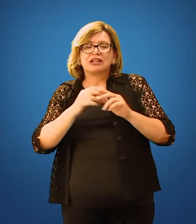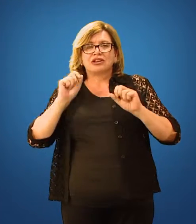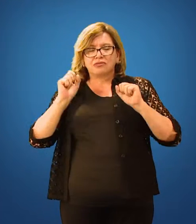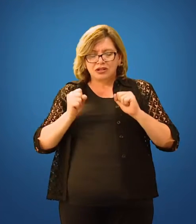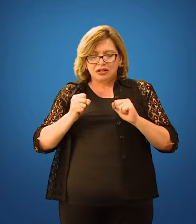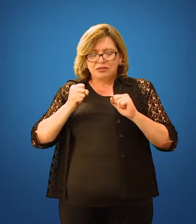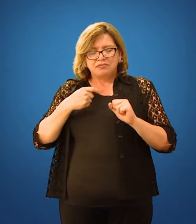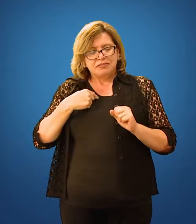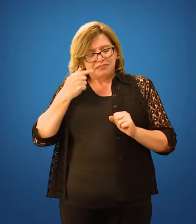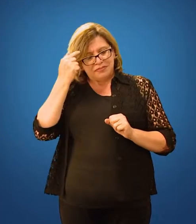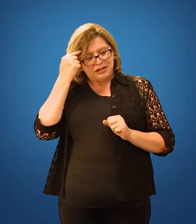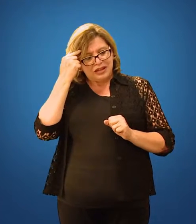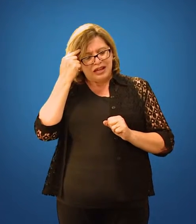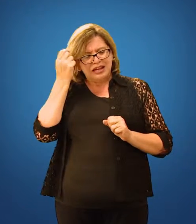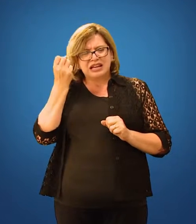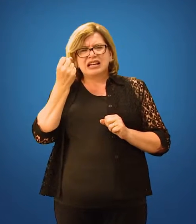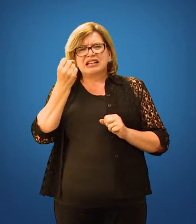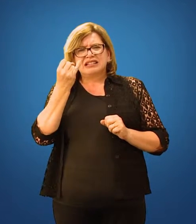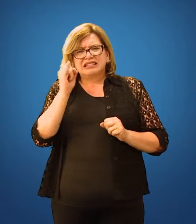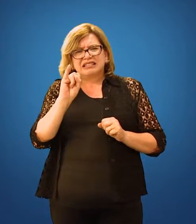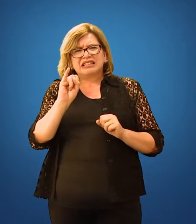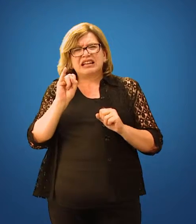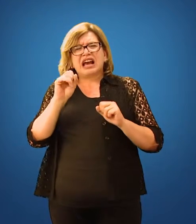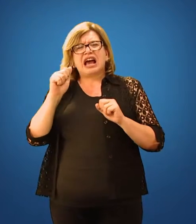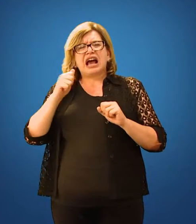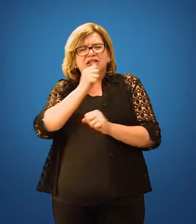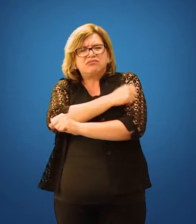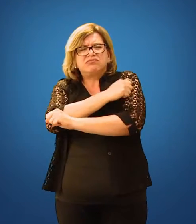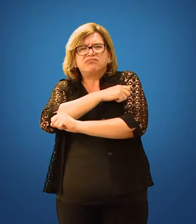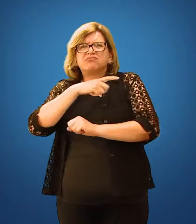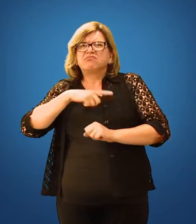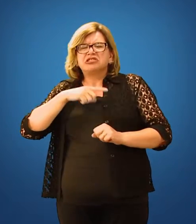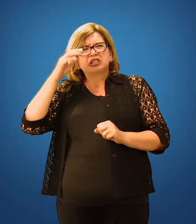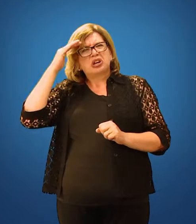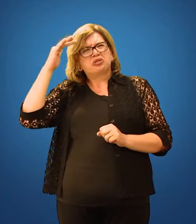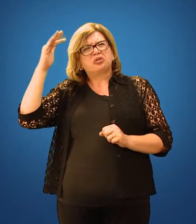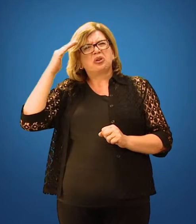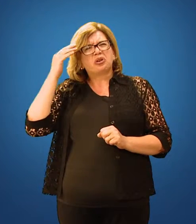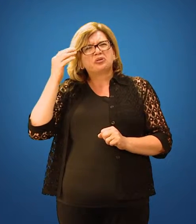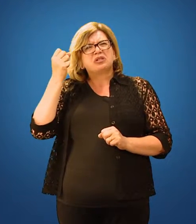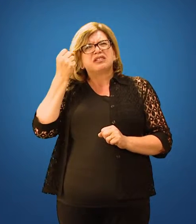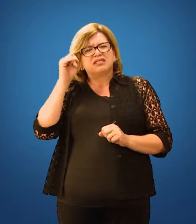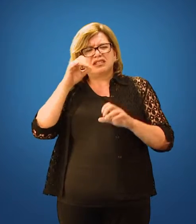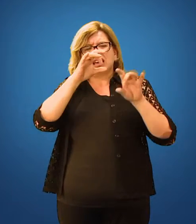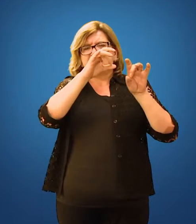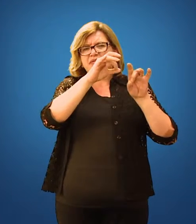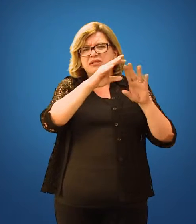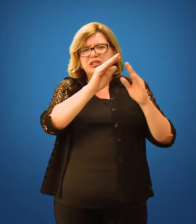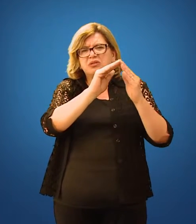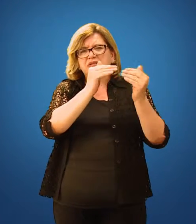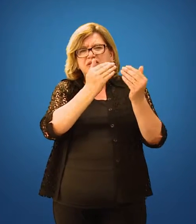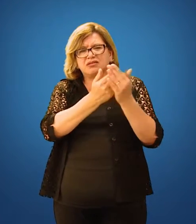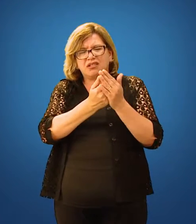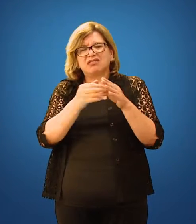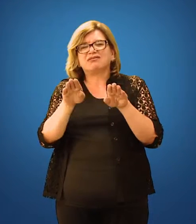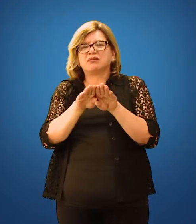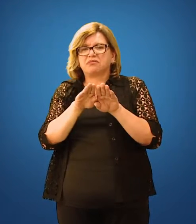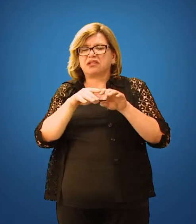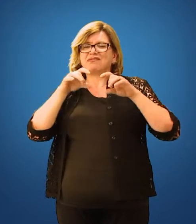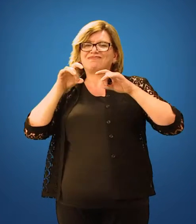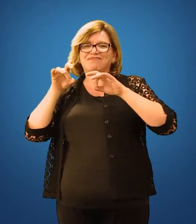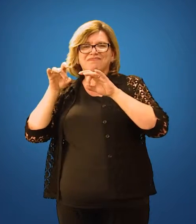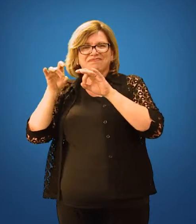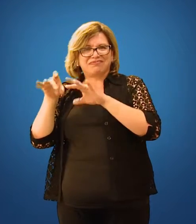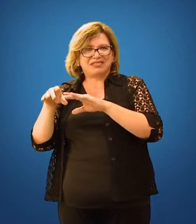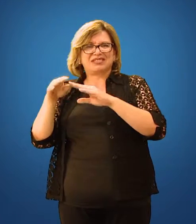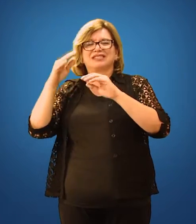tinha um sonho e você estava ajudando a construir esse sonho enquanto escola, se ele desistiu da escola, ele também está desistindo desse sonho. E não é isso que a gente quer que ele